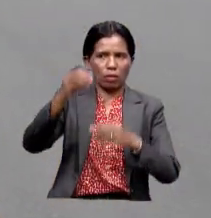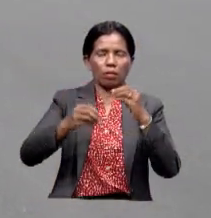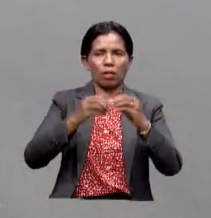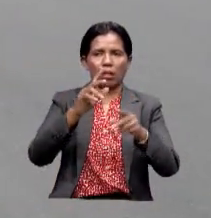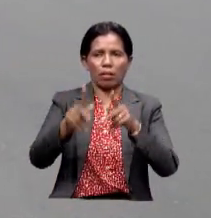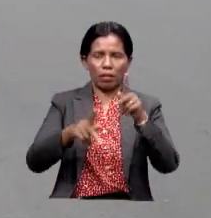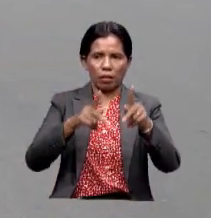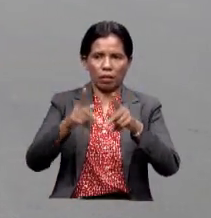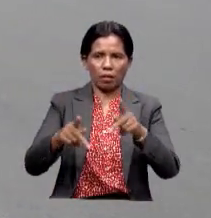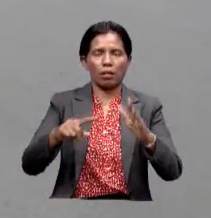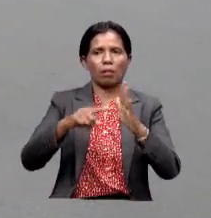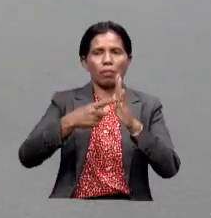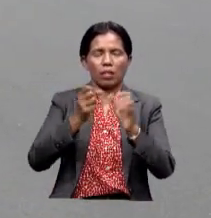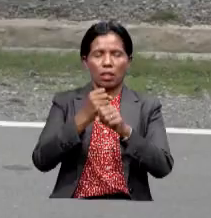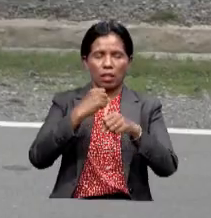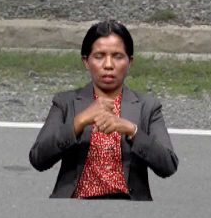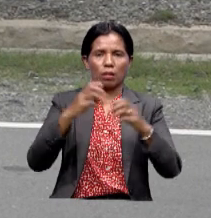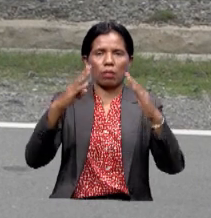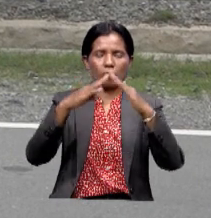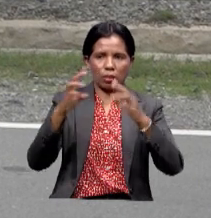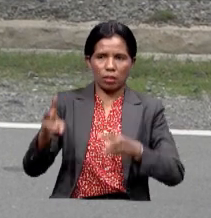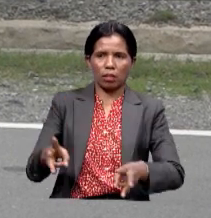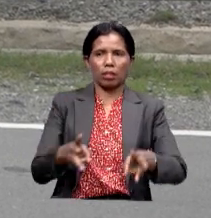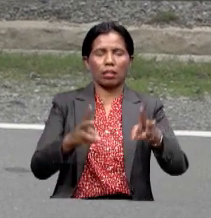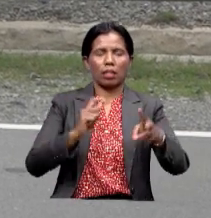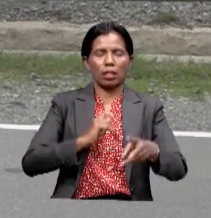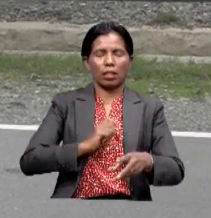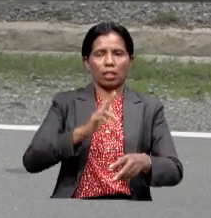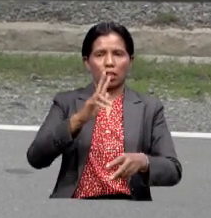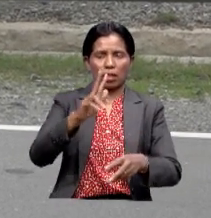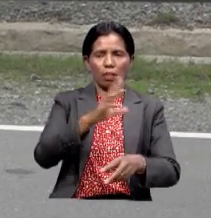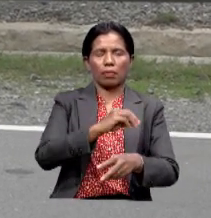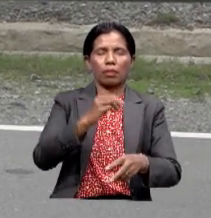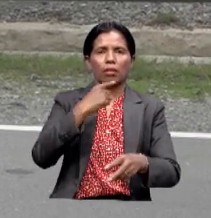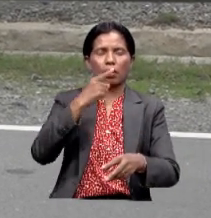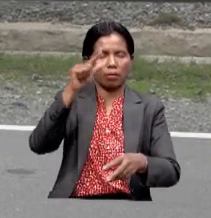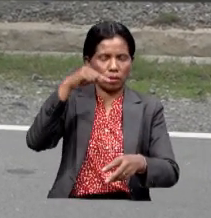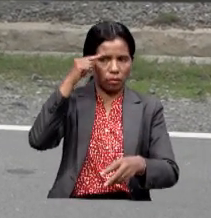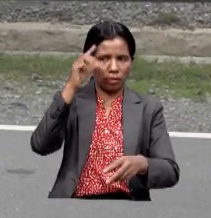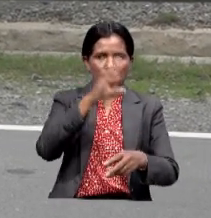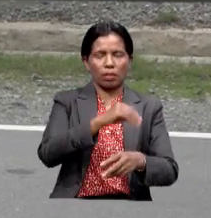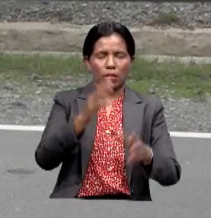NB começa a construir uma e a dala ninin área tibarnian nosso zero para o governo a